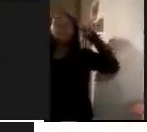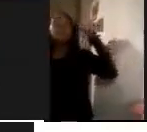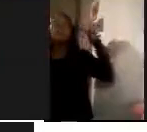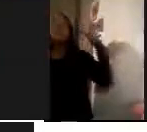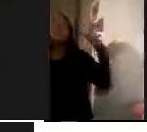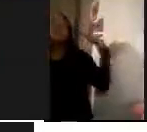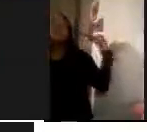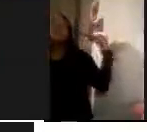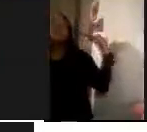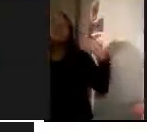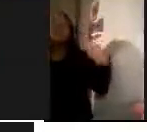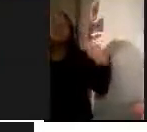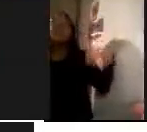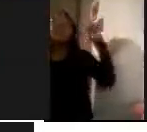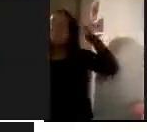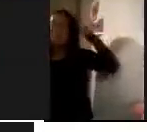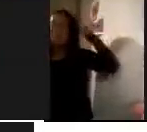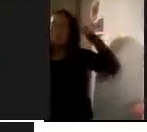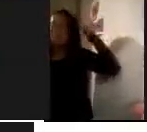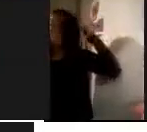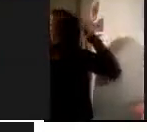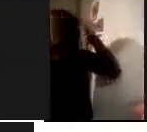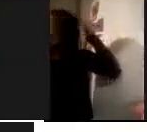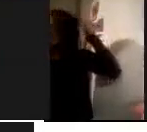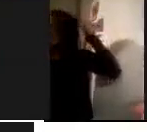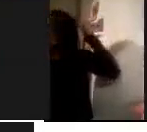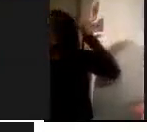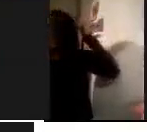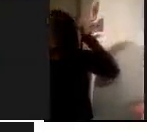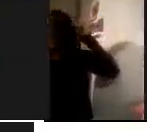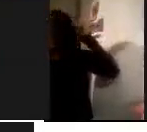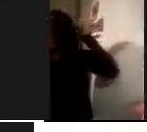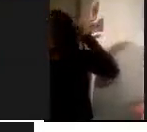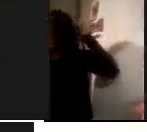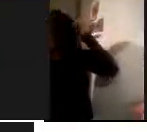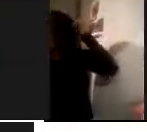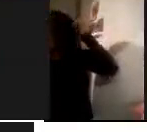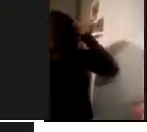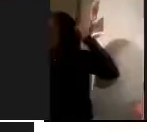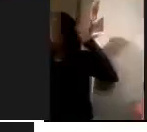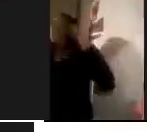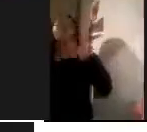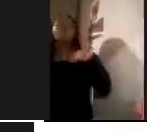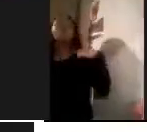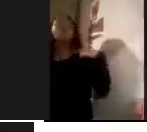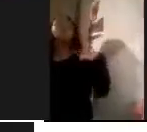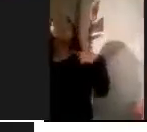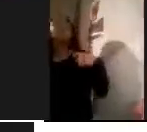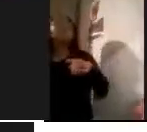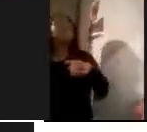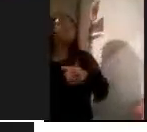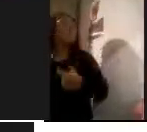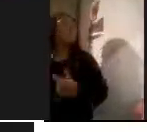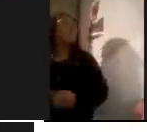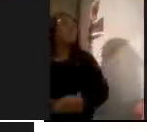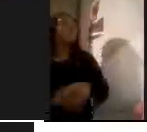Pulmãozinho tá maduro, é isso? Ele precisa de energia. Ele precisa de energia. Energia. Ah, tá. Então, um bebê prematuro, ele tem